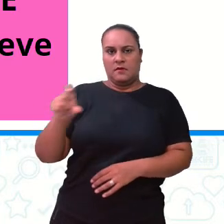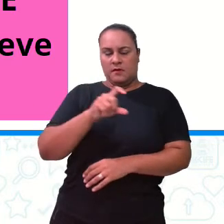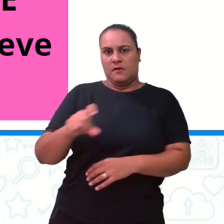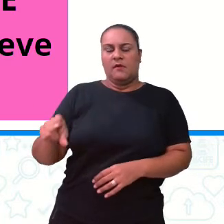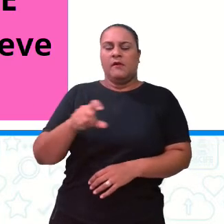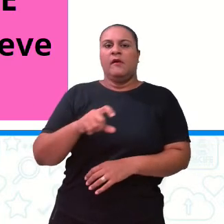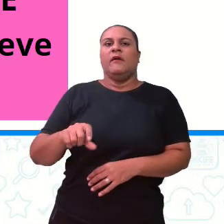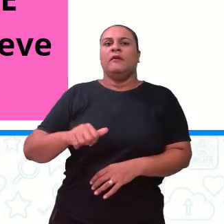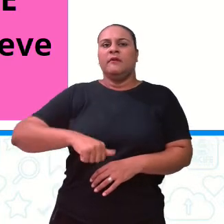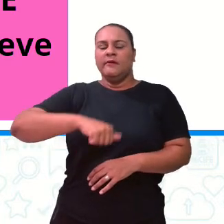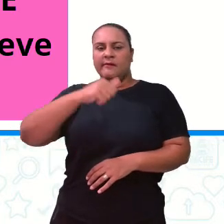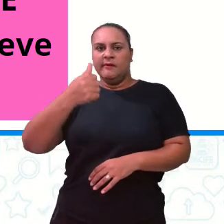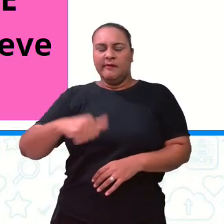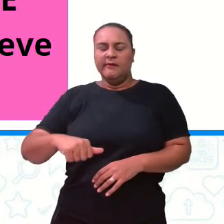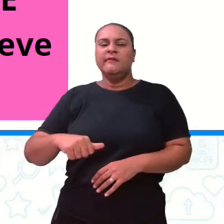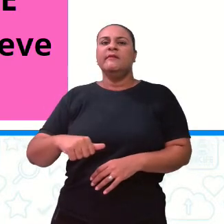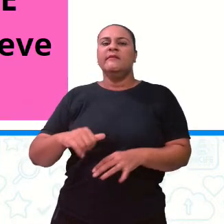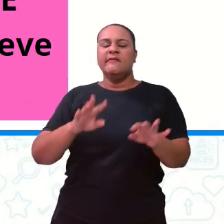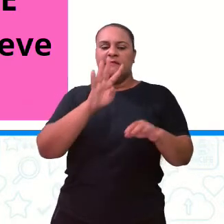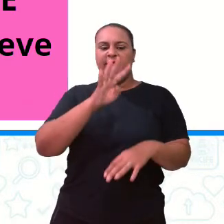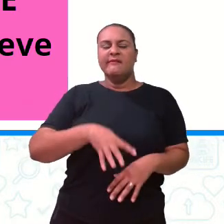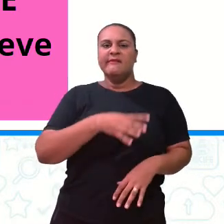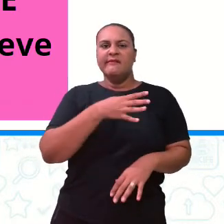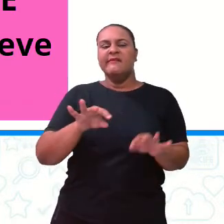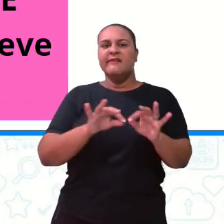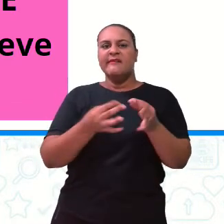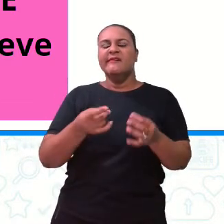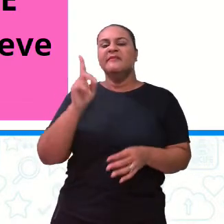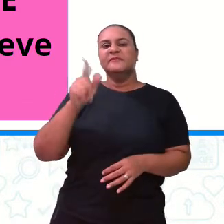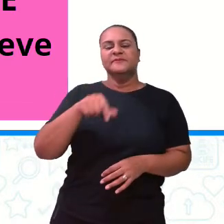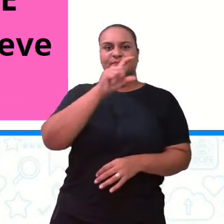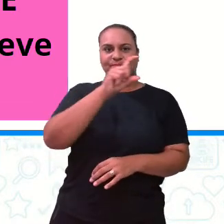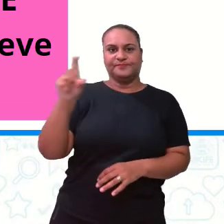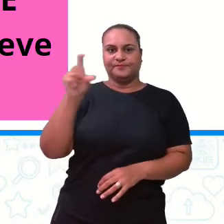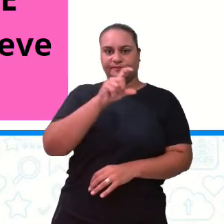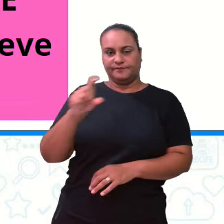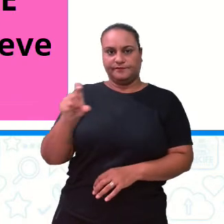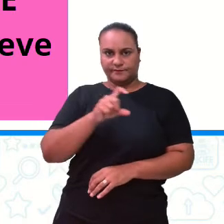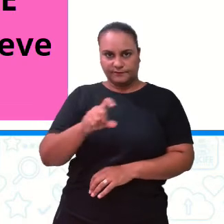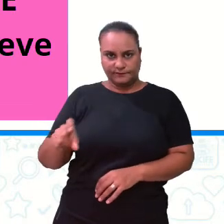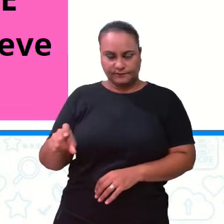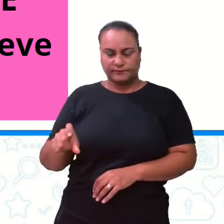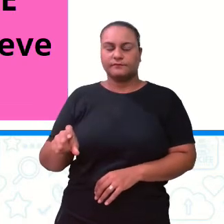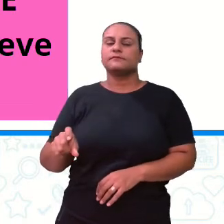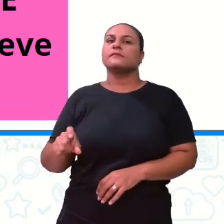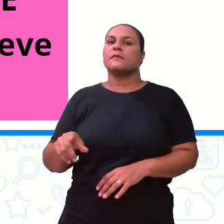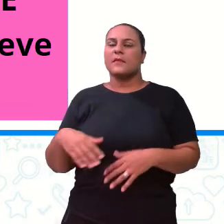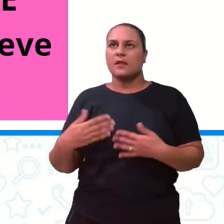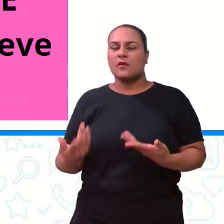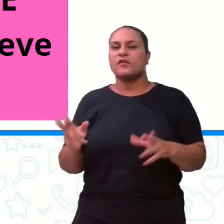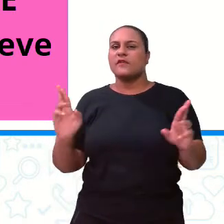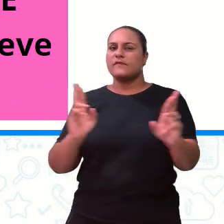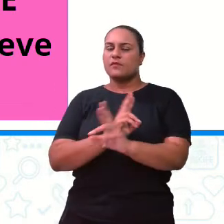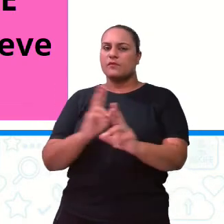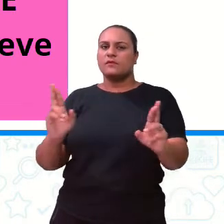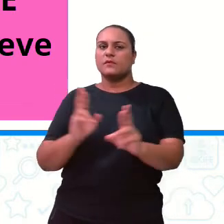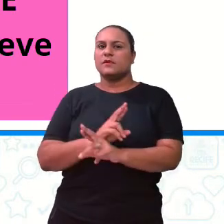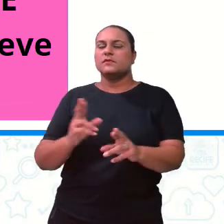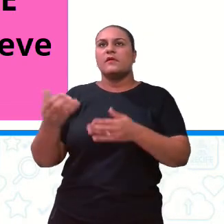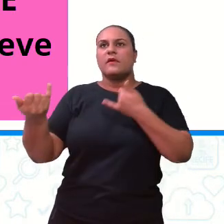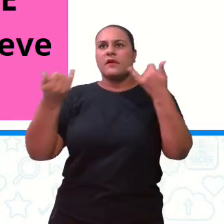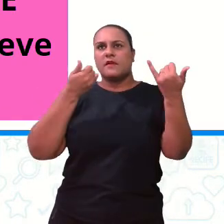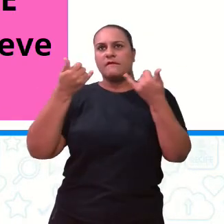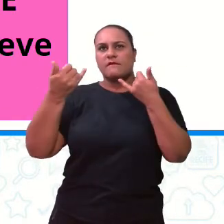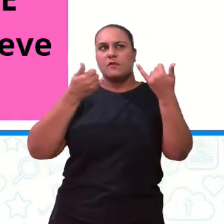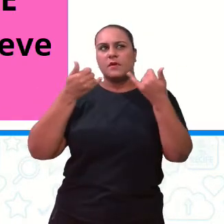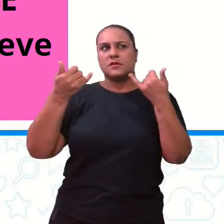Essa leitura na tabela simples, ela é horizontal. E a gente vai estar fazendo uma relação